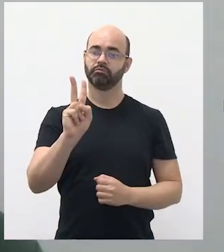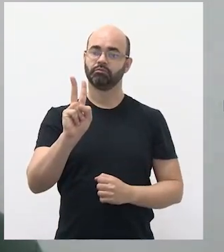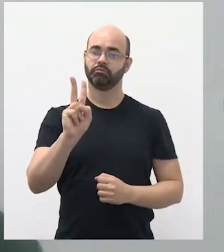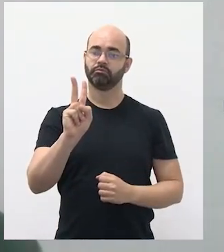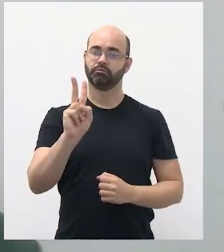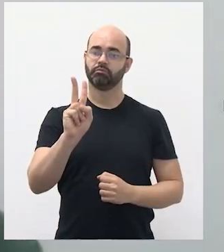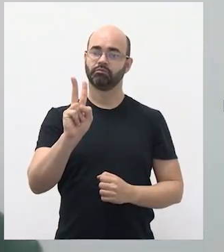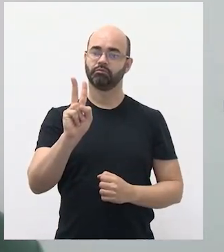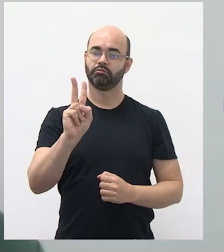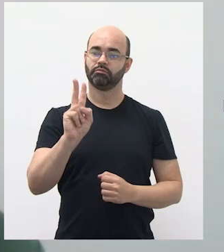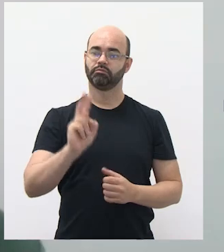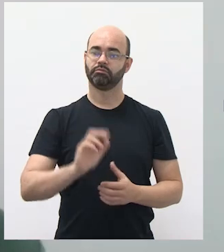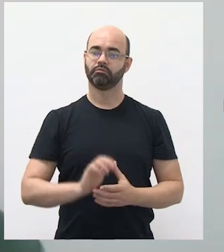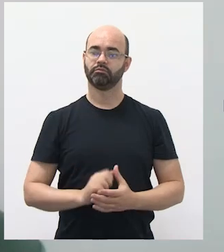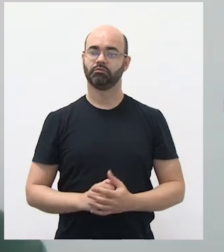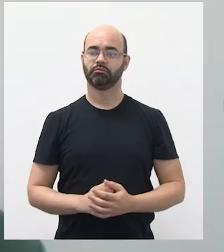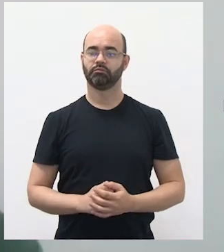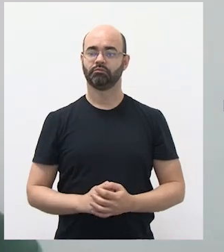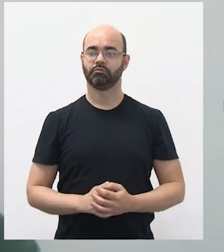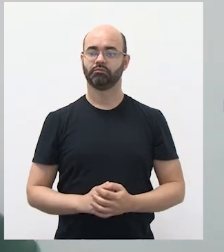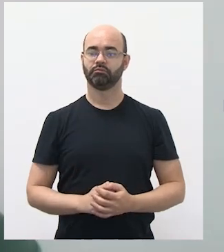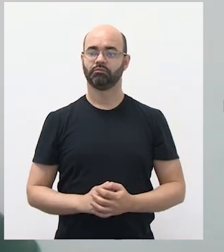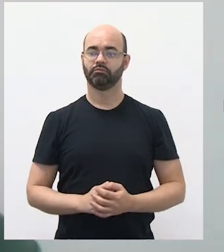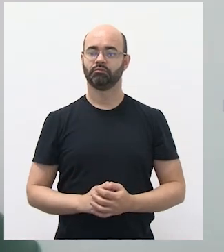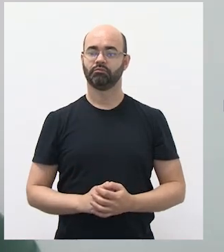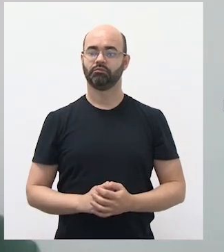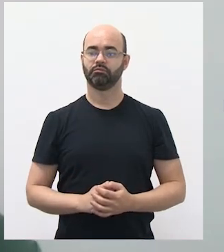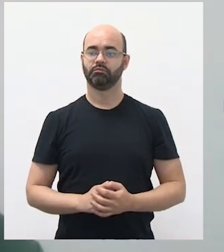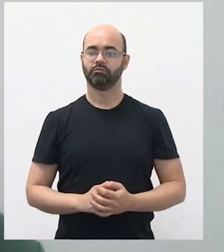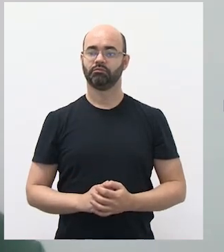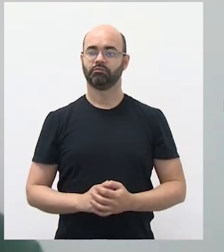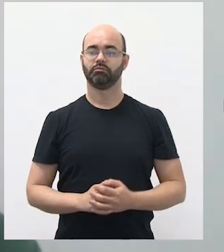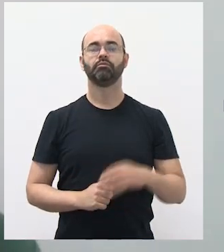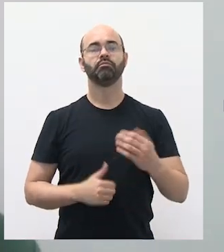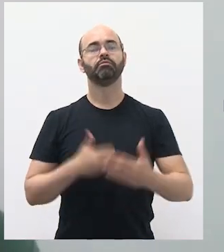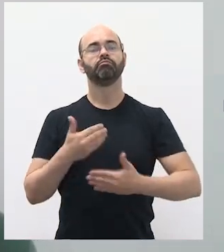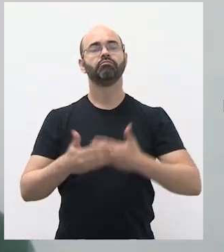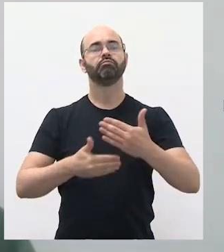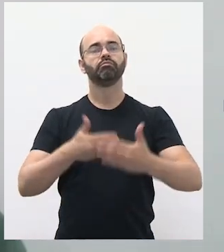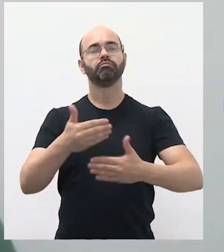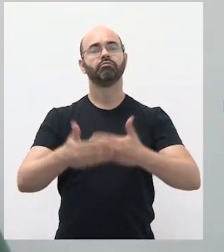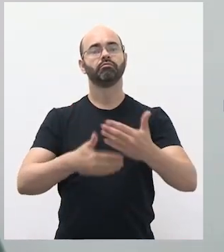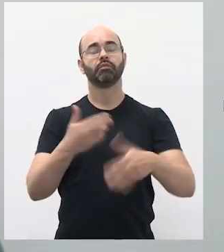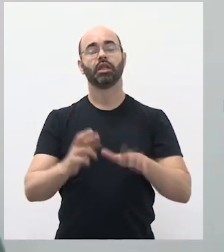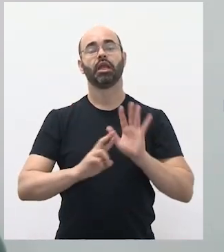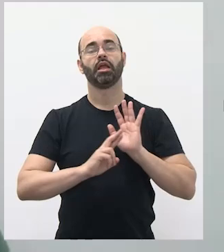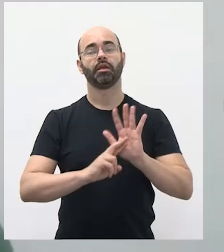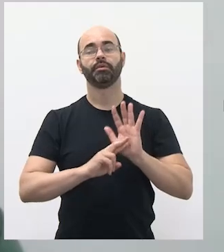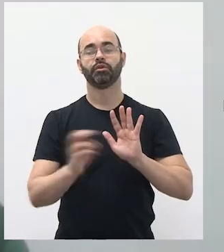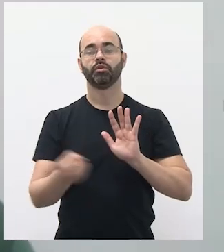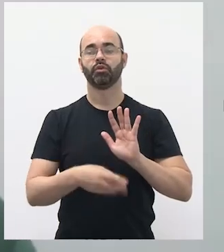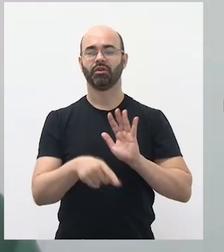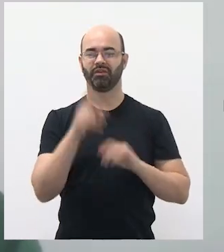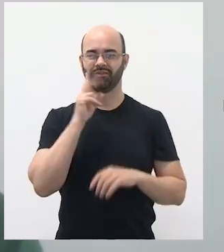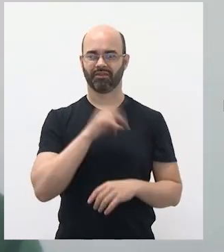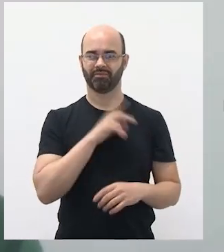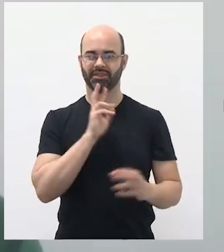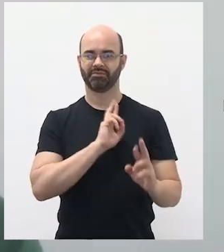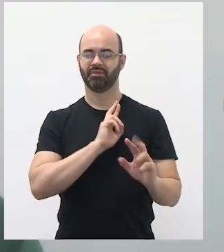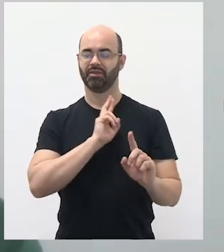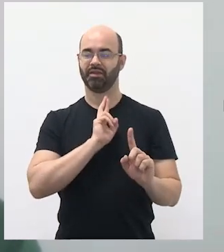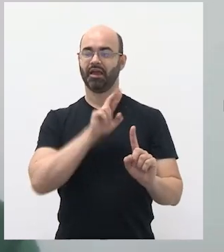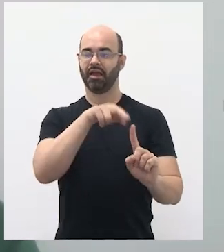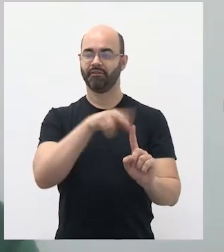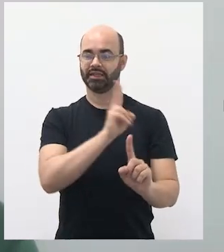passar a reproduzir novas representações a partir desses novos referenciais.